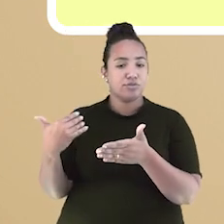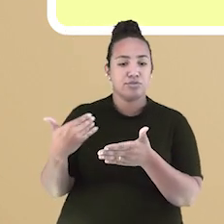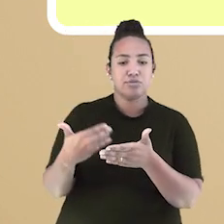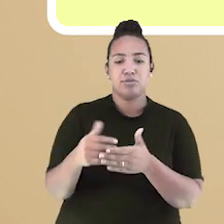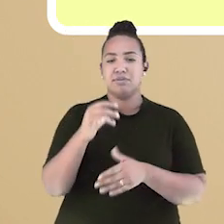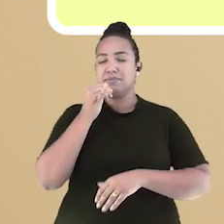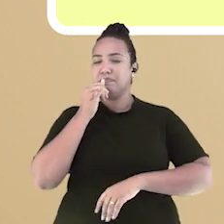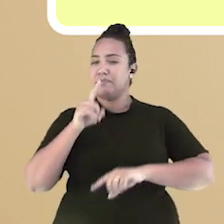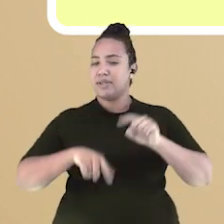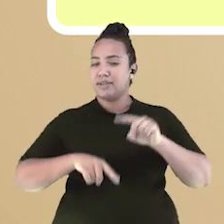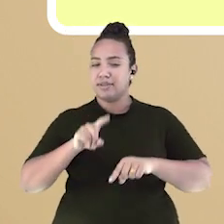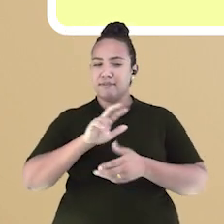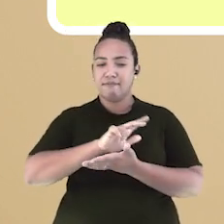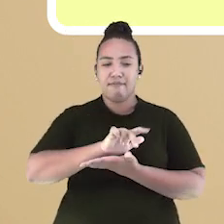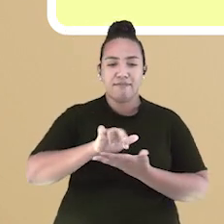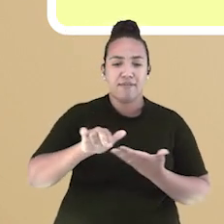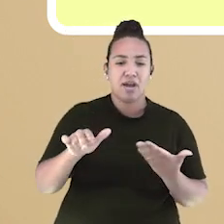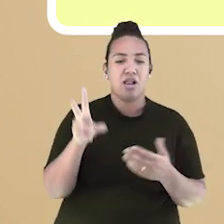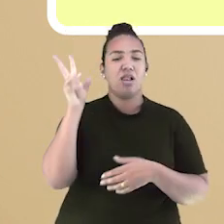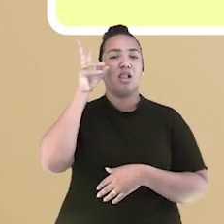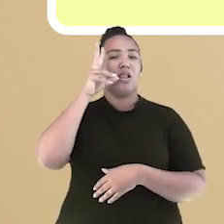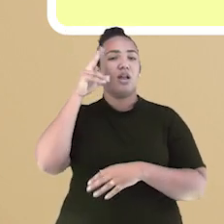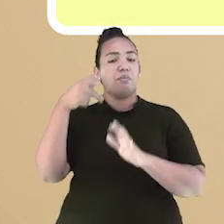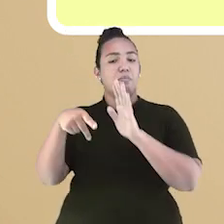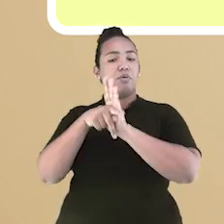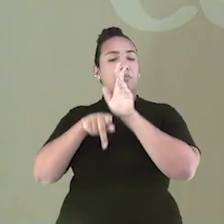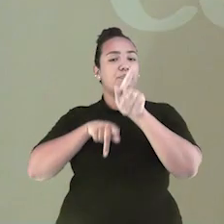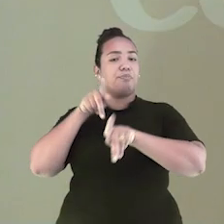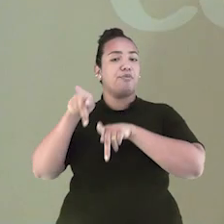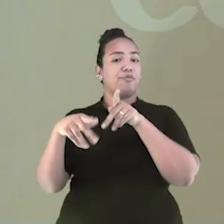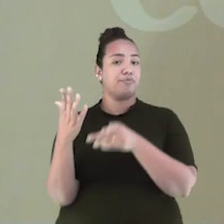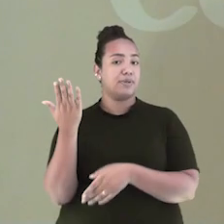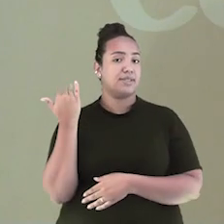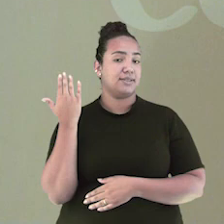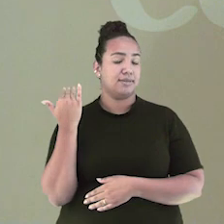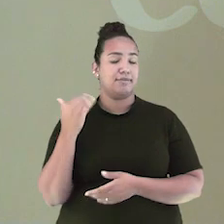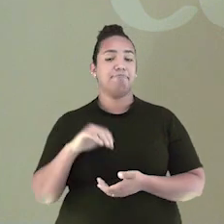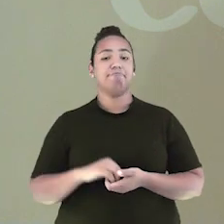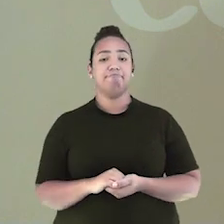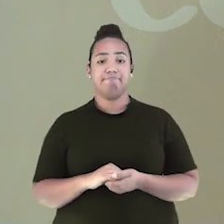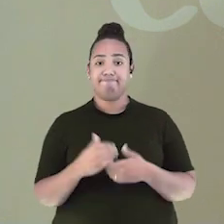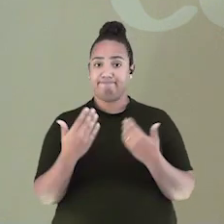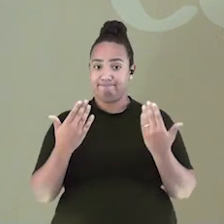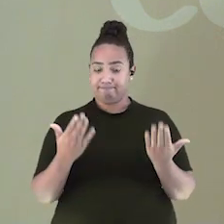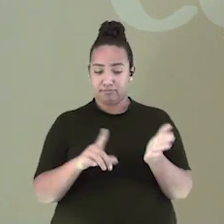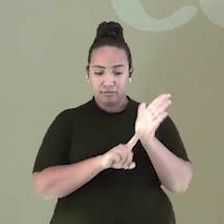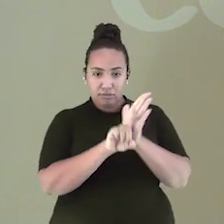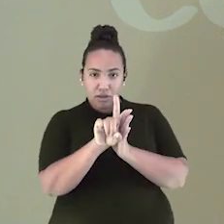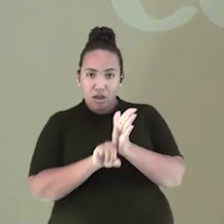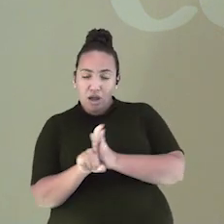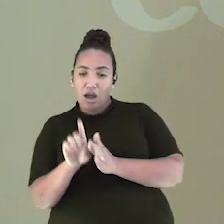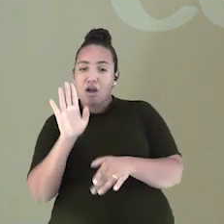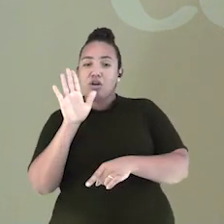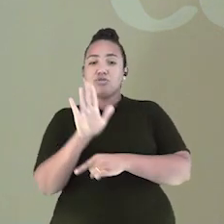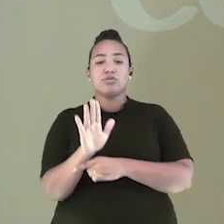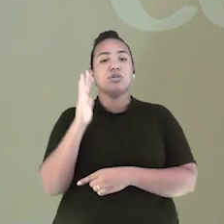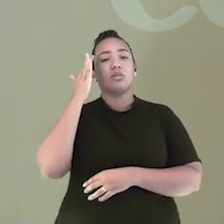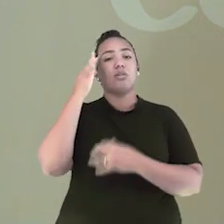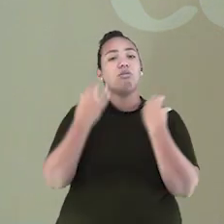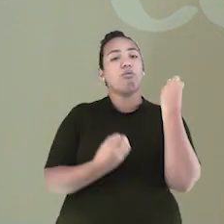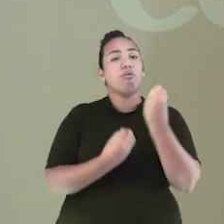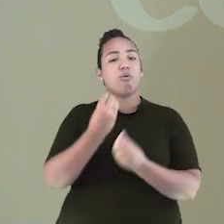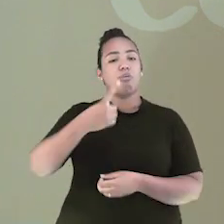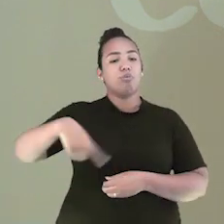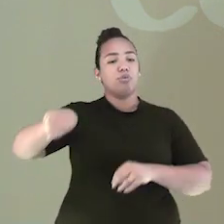quaisquer resquícios que remontem civilizações antigas. Esses estudos nos ajudam a entender um pouco mais sobre a nossa